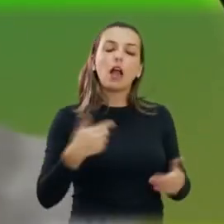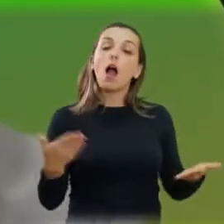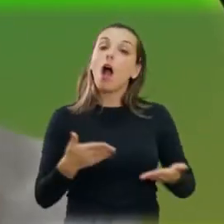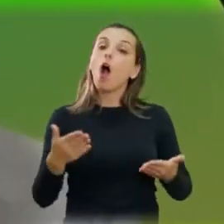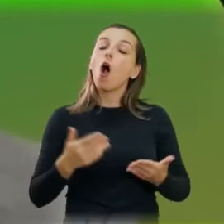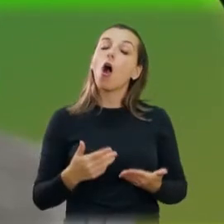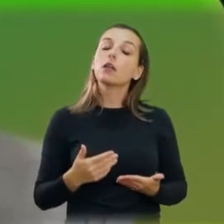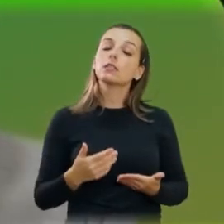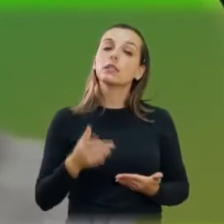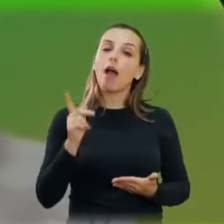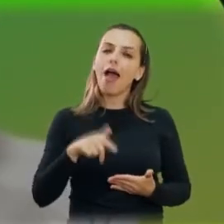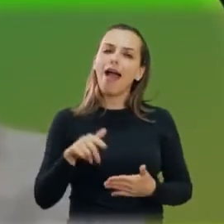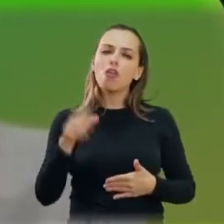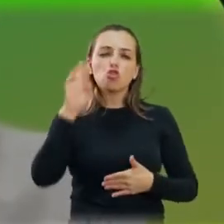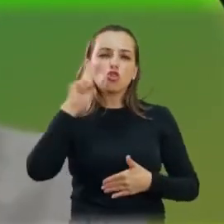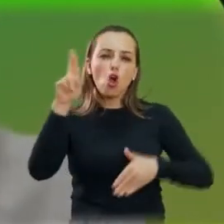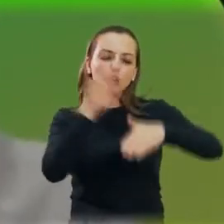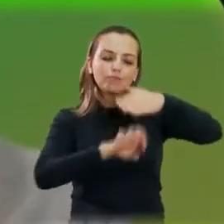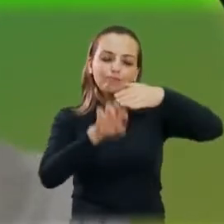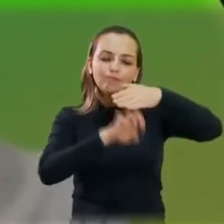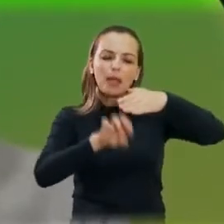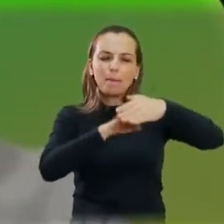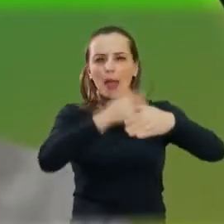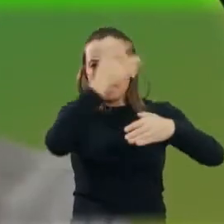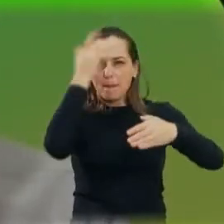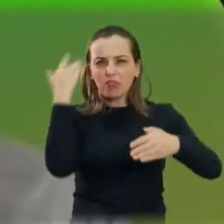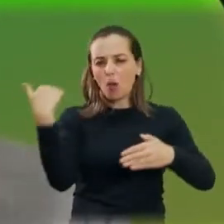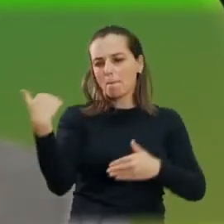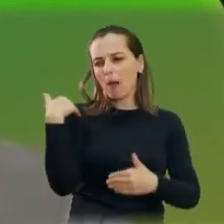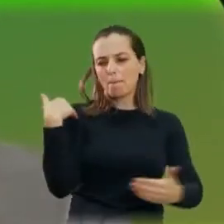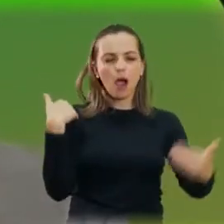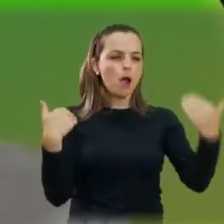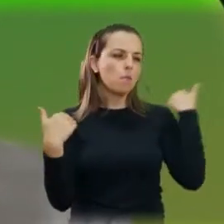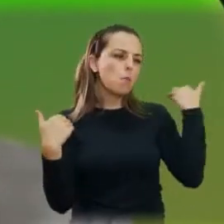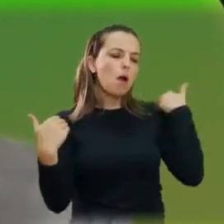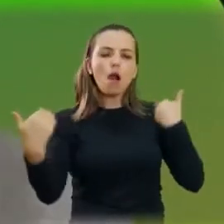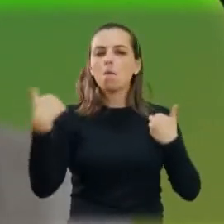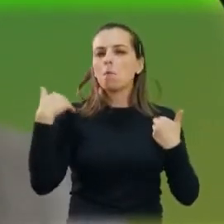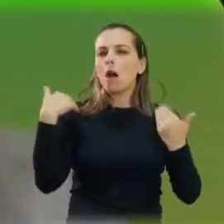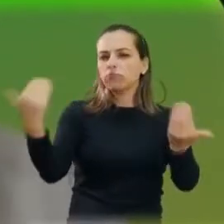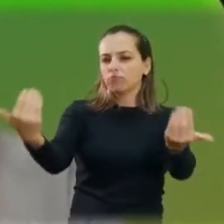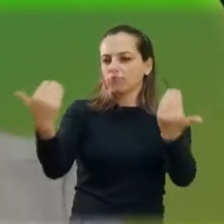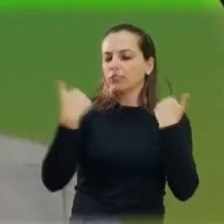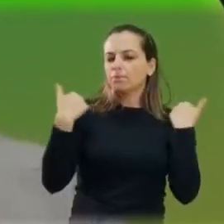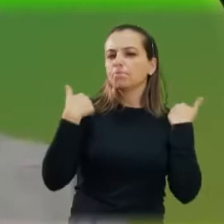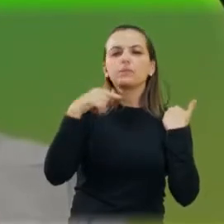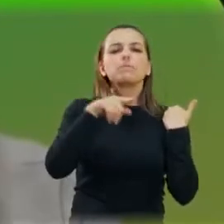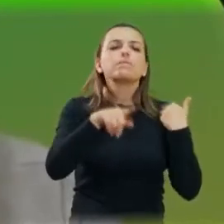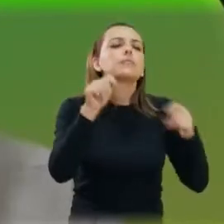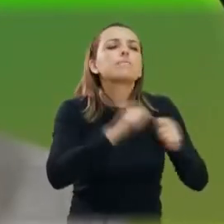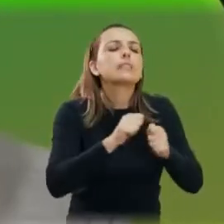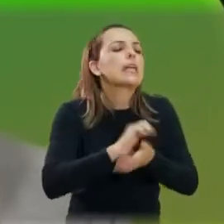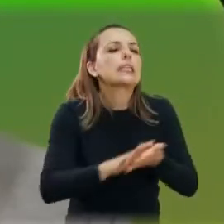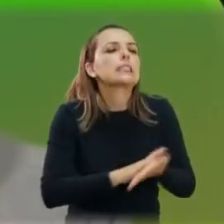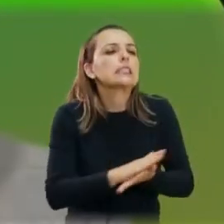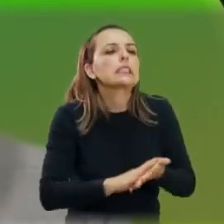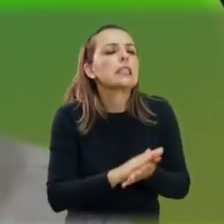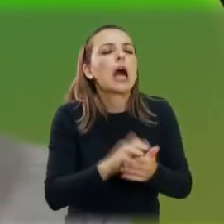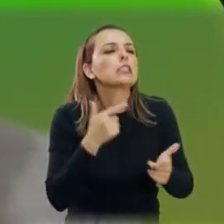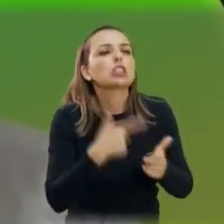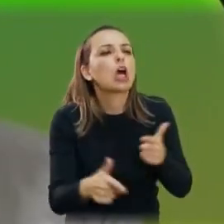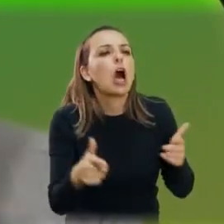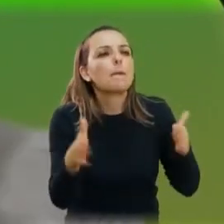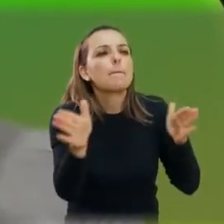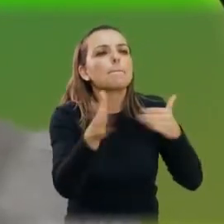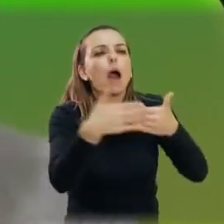mas muitos empresários, né, têm procurado a mim, procurado nosso gabinete, pedindo: olha, você não vai fazer nada com relação a isso.